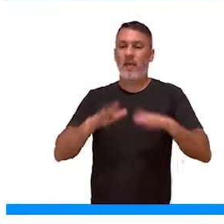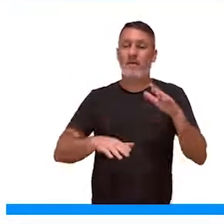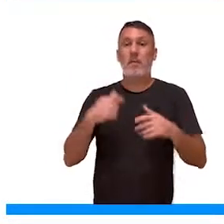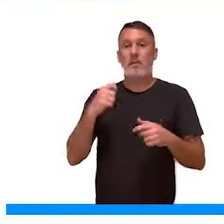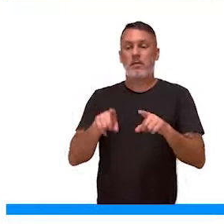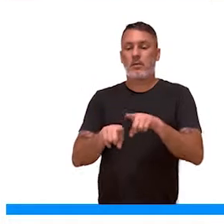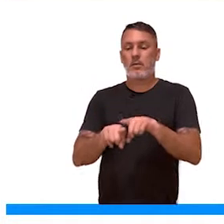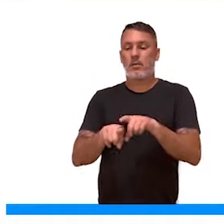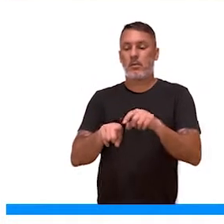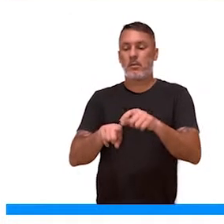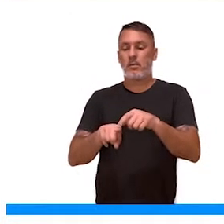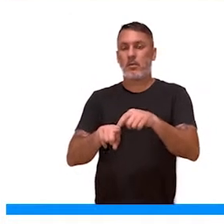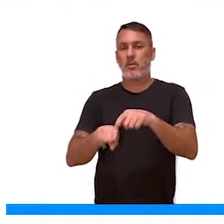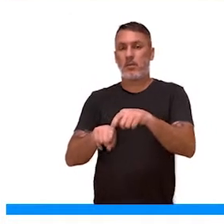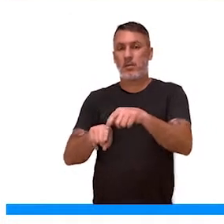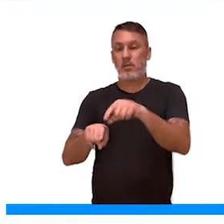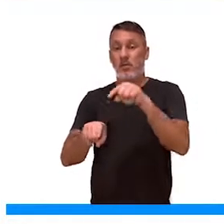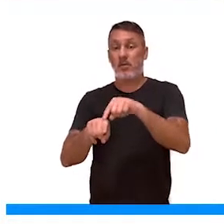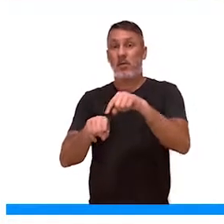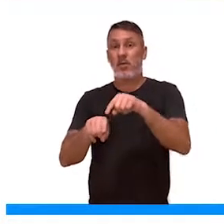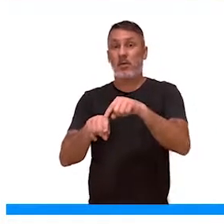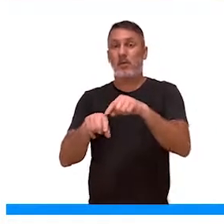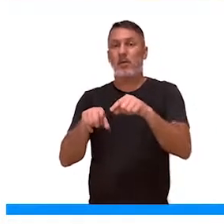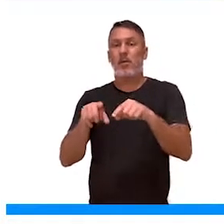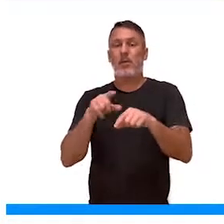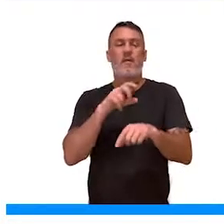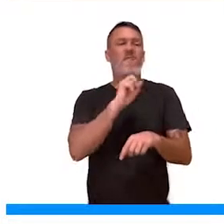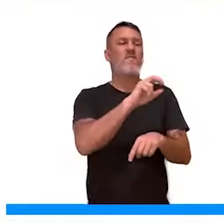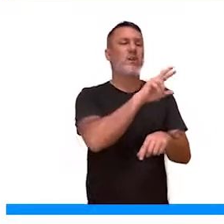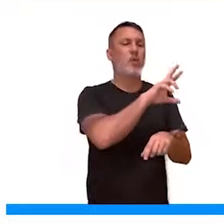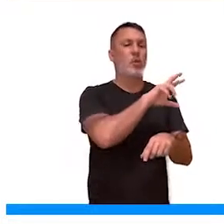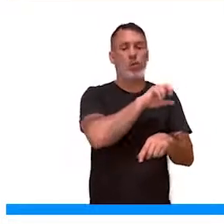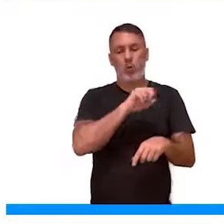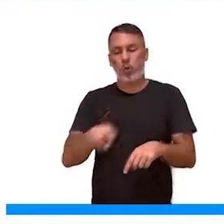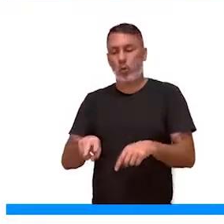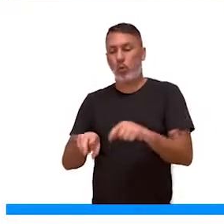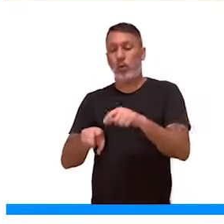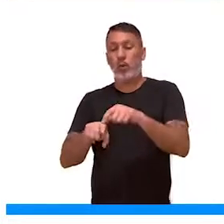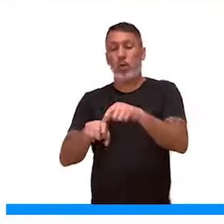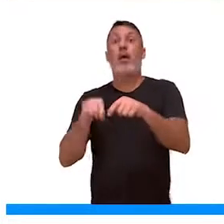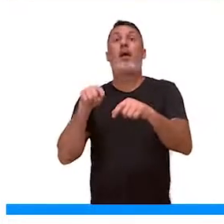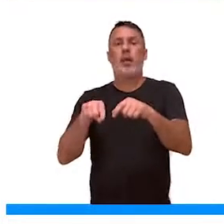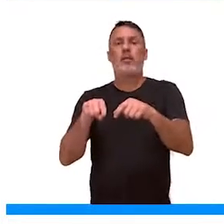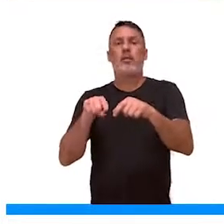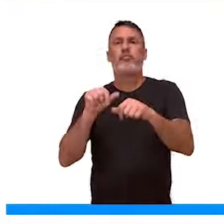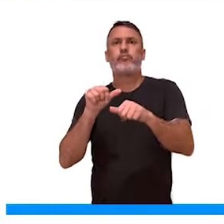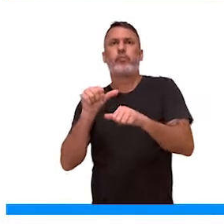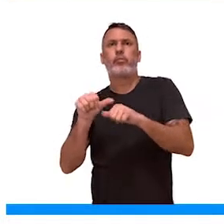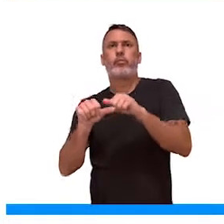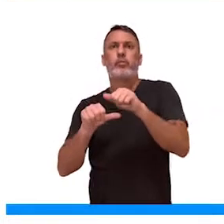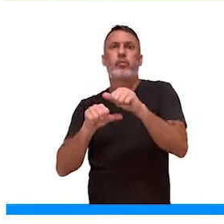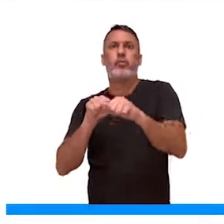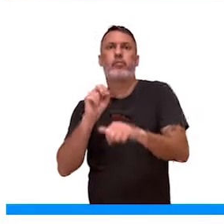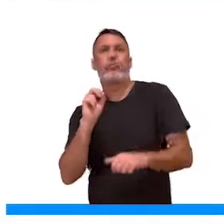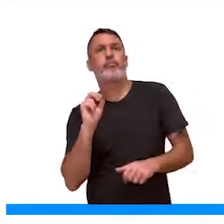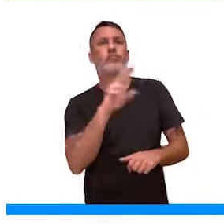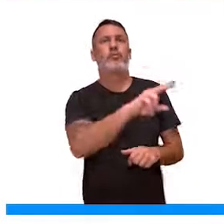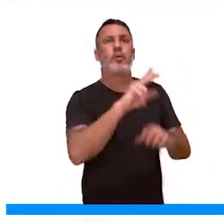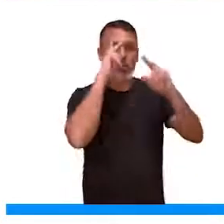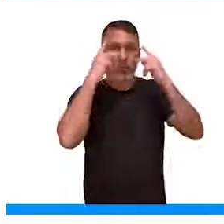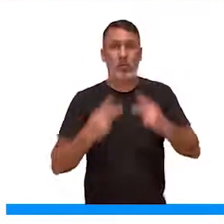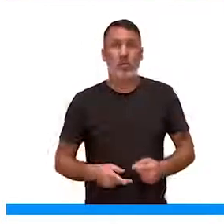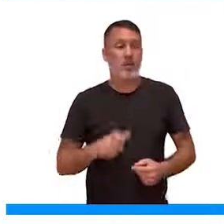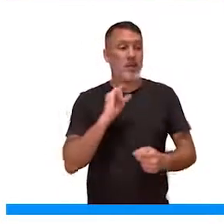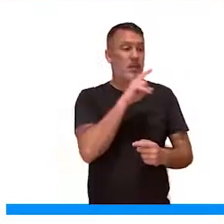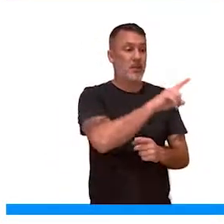A gente precisa do caramujo bionfalaria para que ele consiga, então, passar, né, a larva sofrer metamorfose e ela